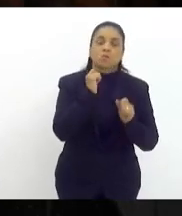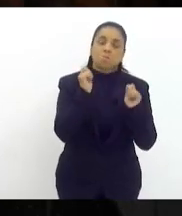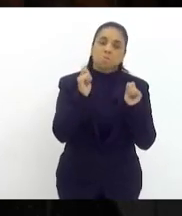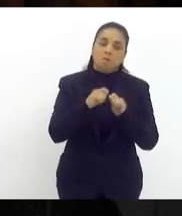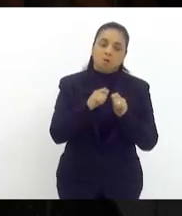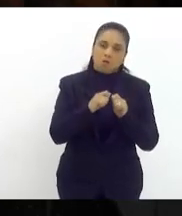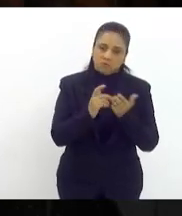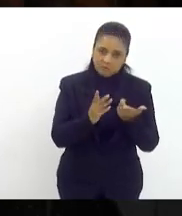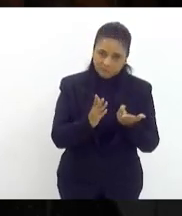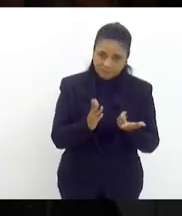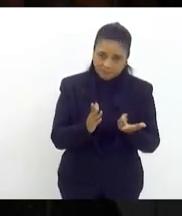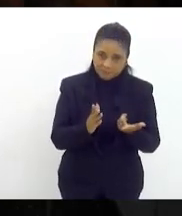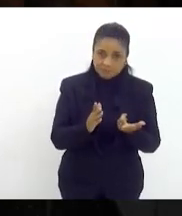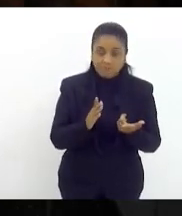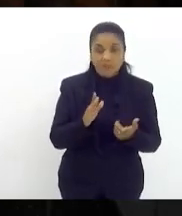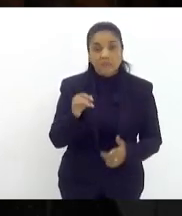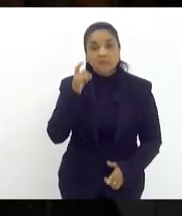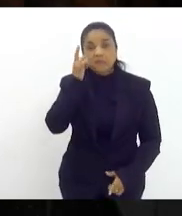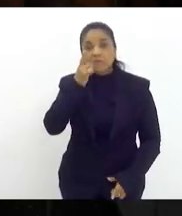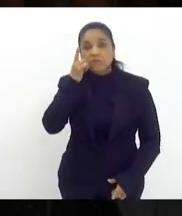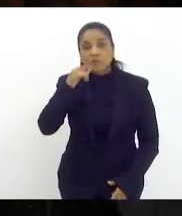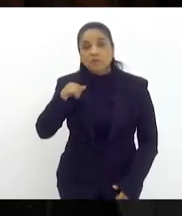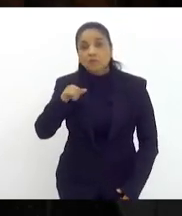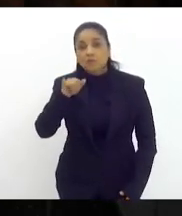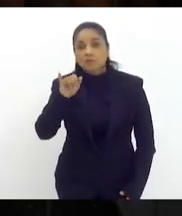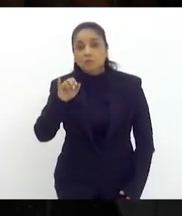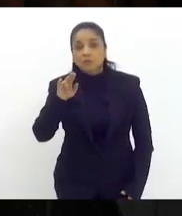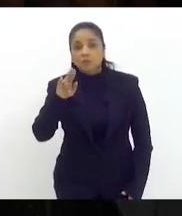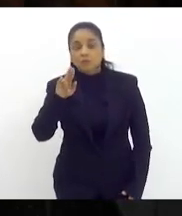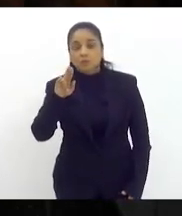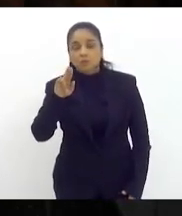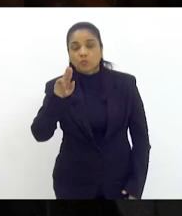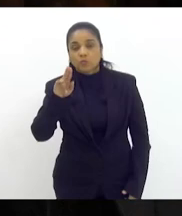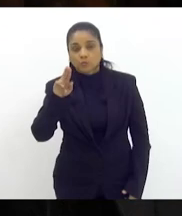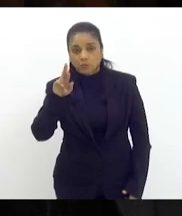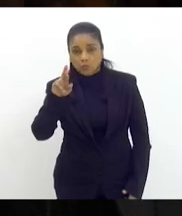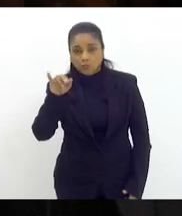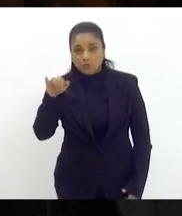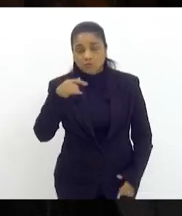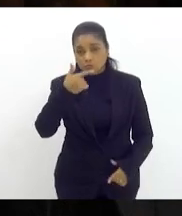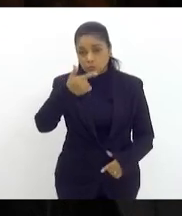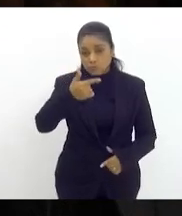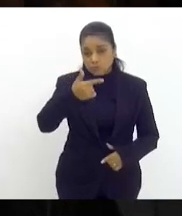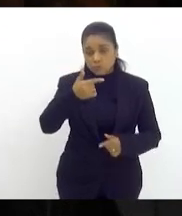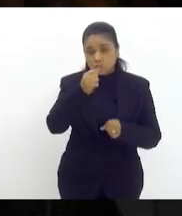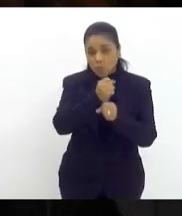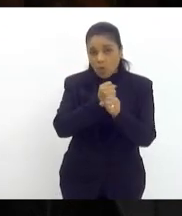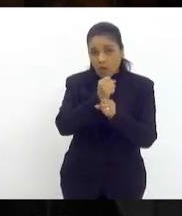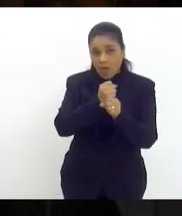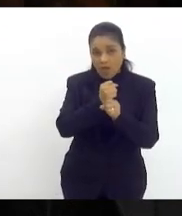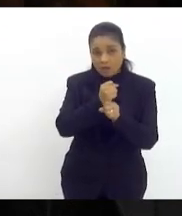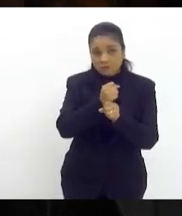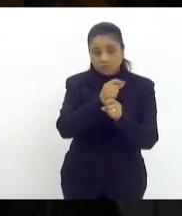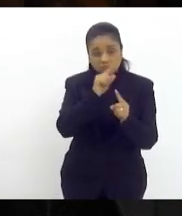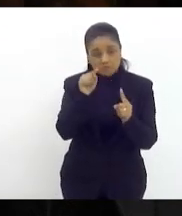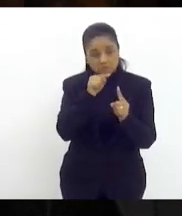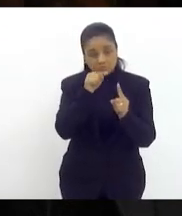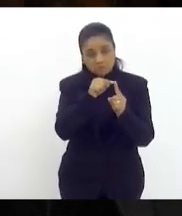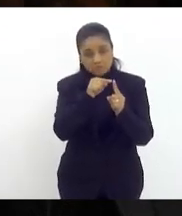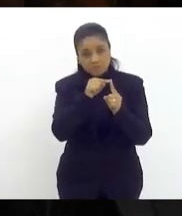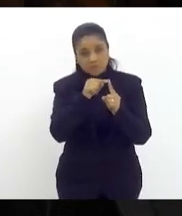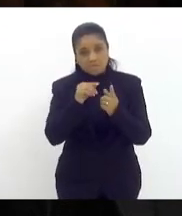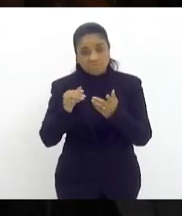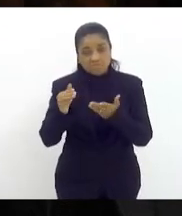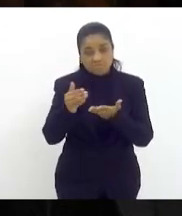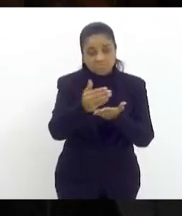deputado Iuri se no segundo ano a meta fiscal não for cumprida